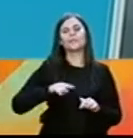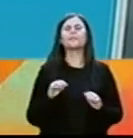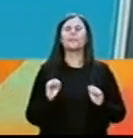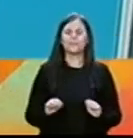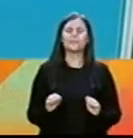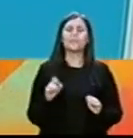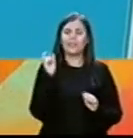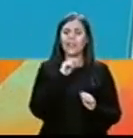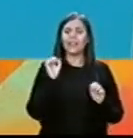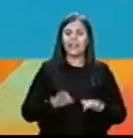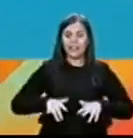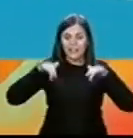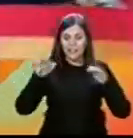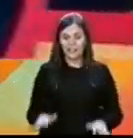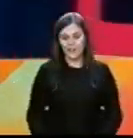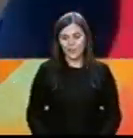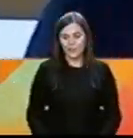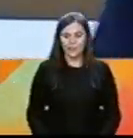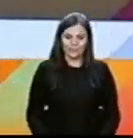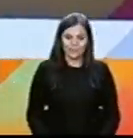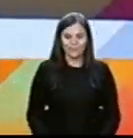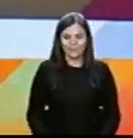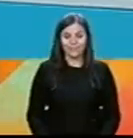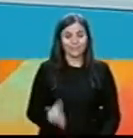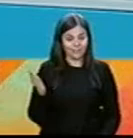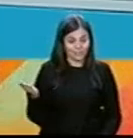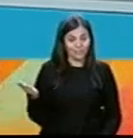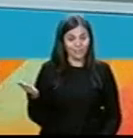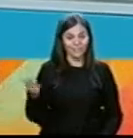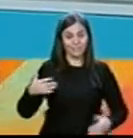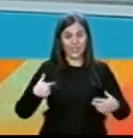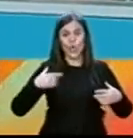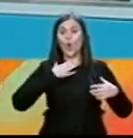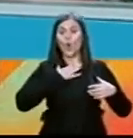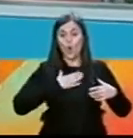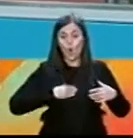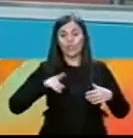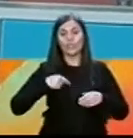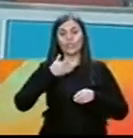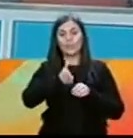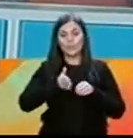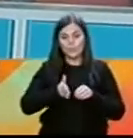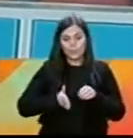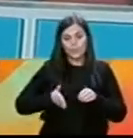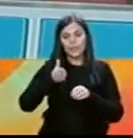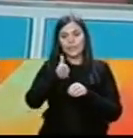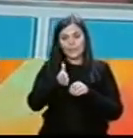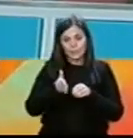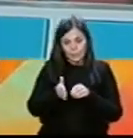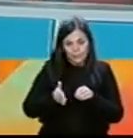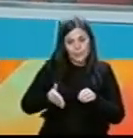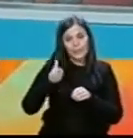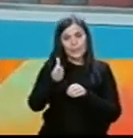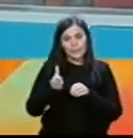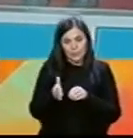fazer esta magia. Ora bem, então, já tenho aqui, eu gosto... Gostas de fatiar, não Exato, gostas? Porque no fundo, porque esta